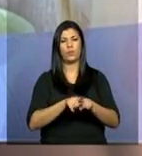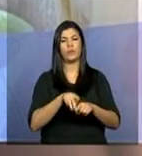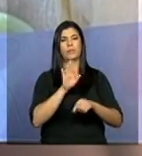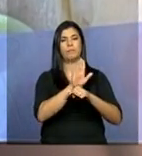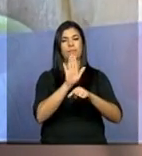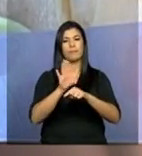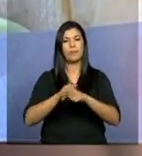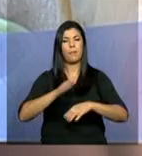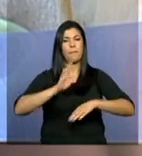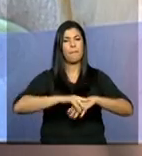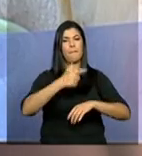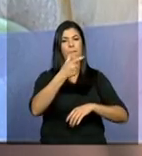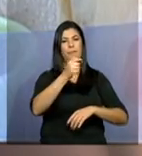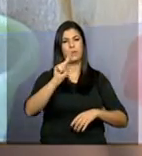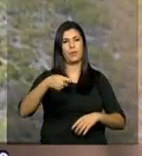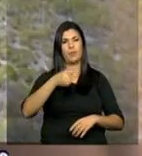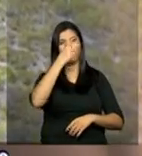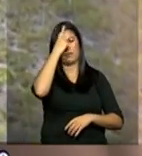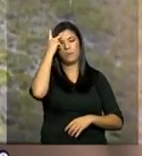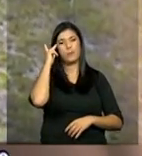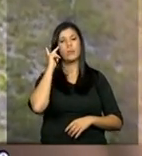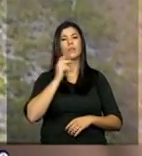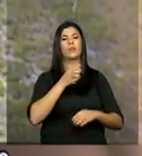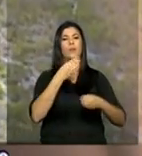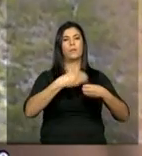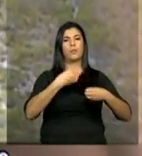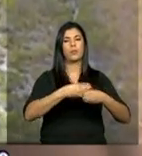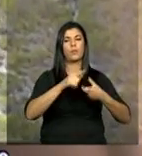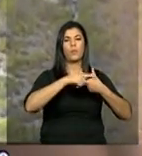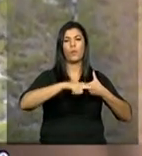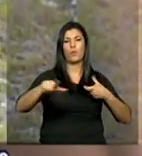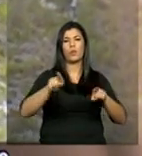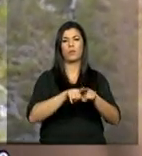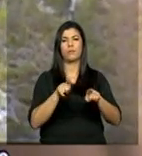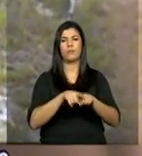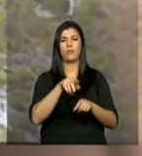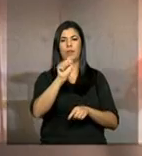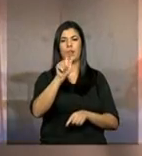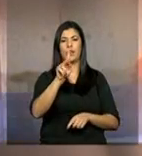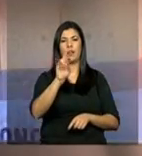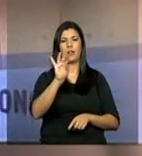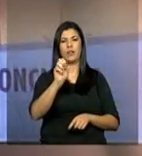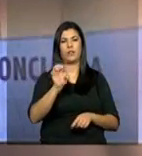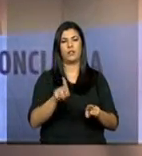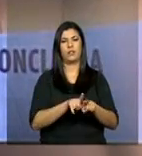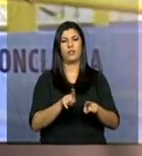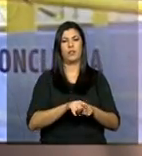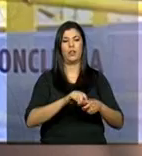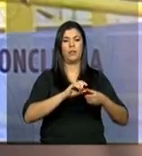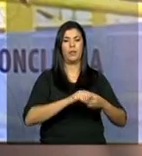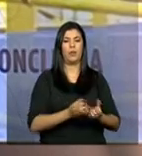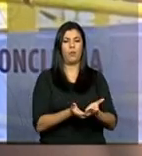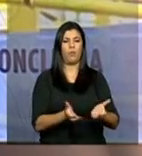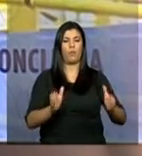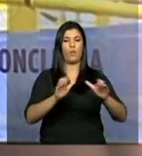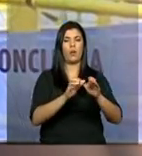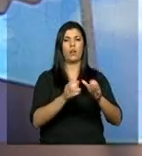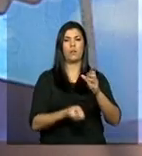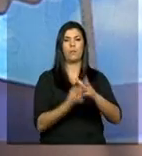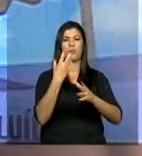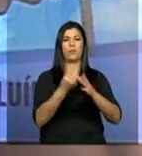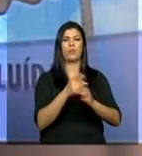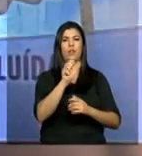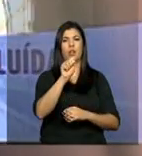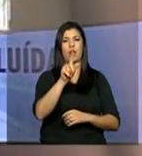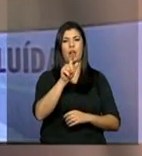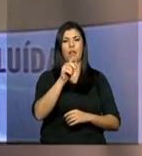abastecendo mais de 200 mil pessoas nos municípios do Sertão e Agreste do Estado. E as adutoras do algodão na Bahia e